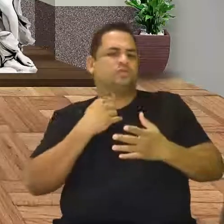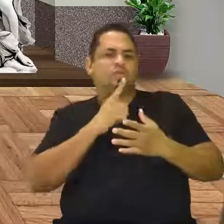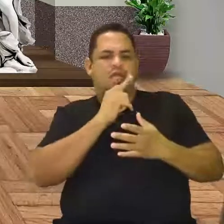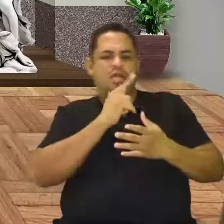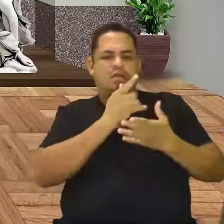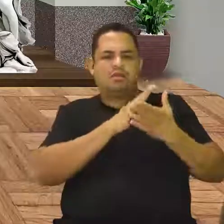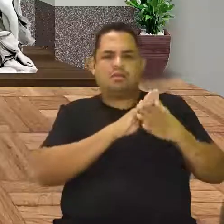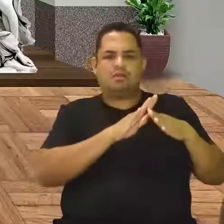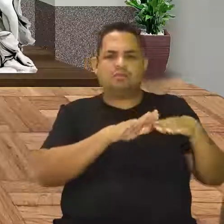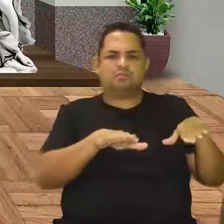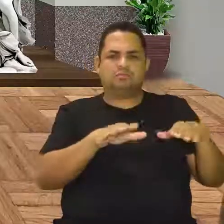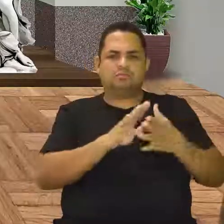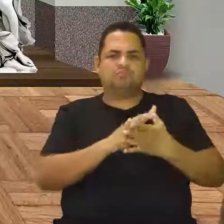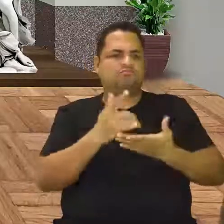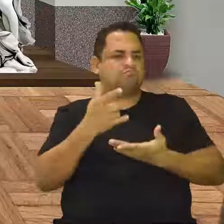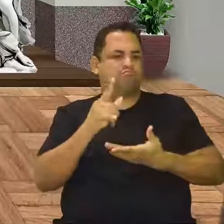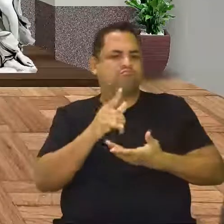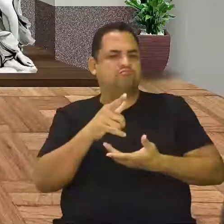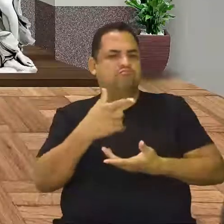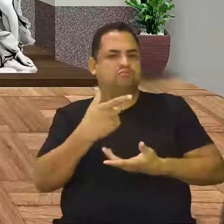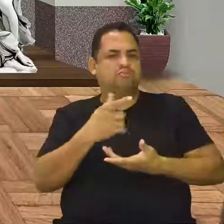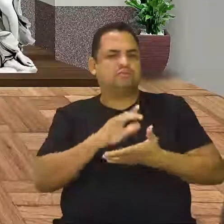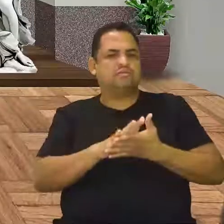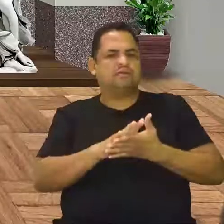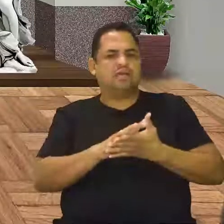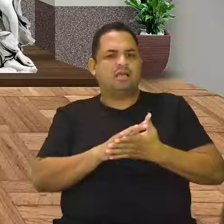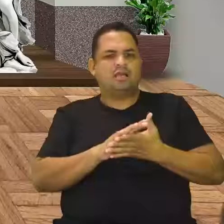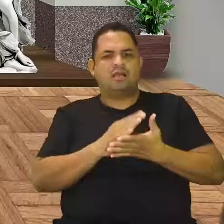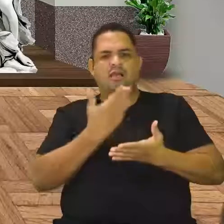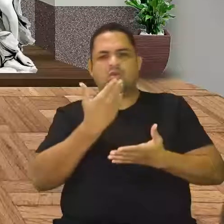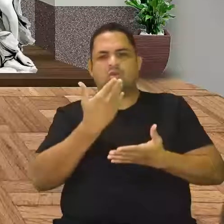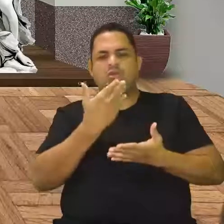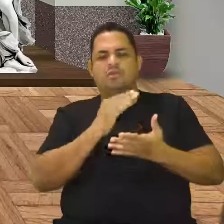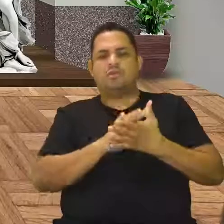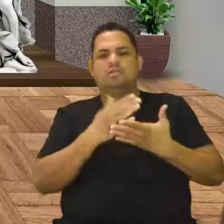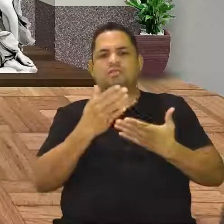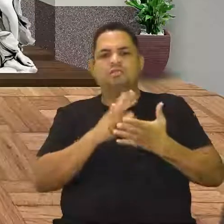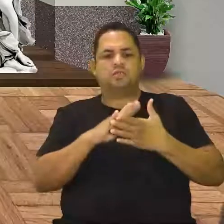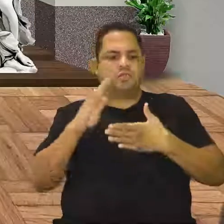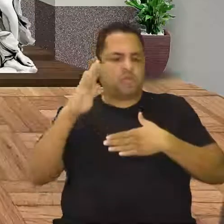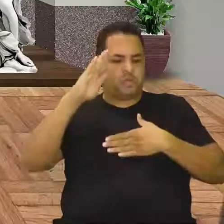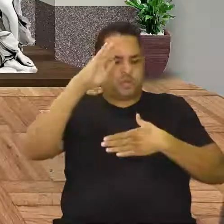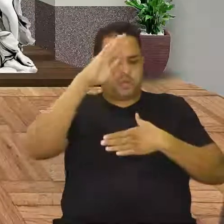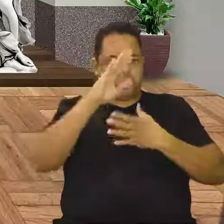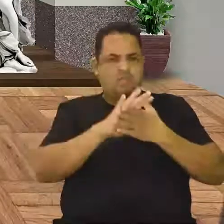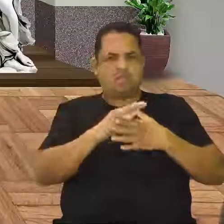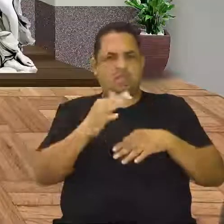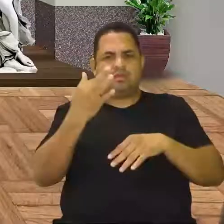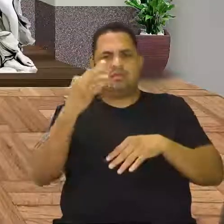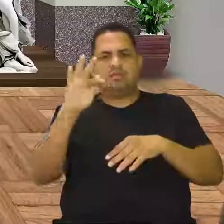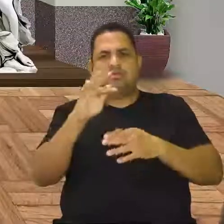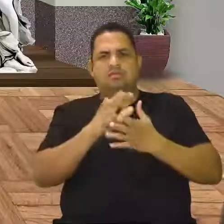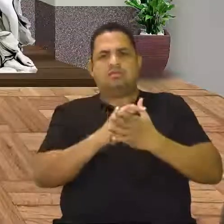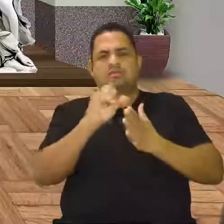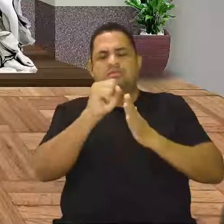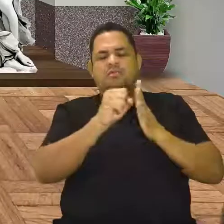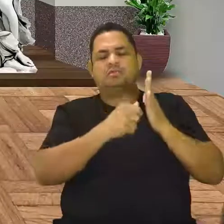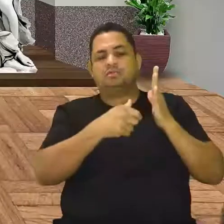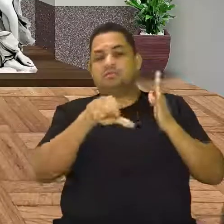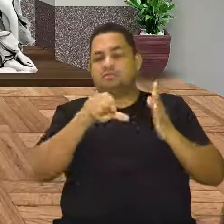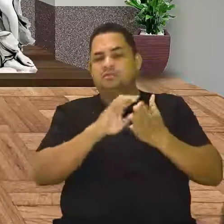rebanho não deixava a comida para os soldados franceses lembrou século 19 século